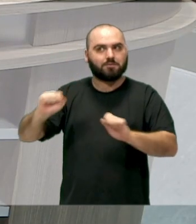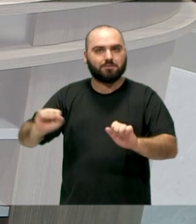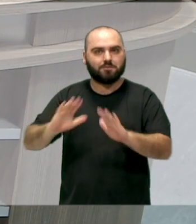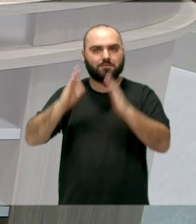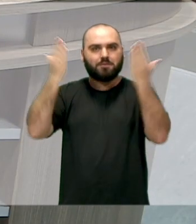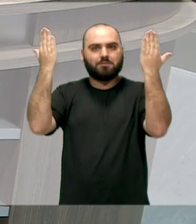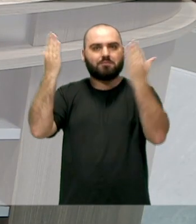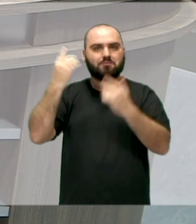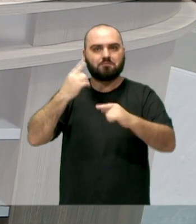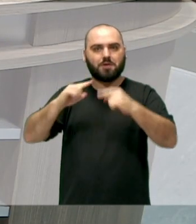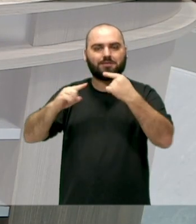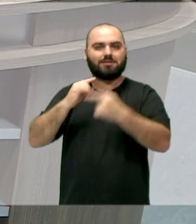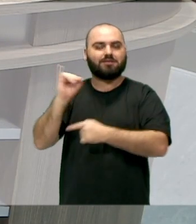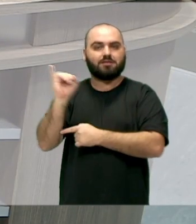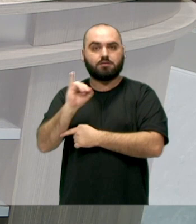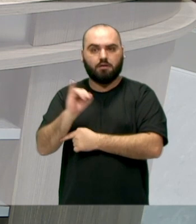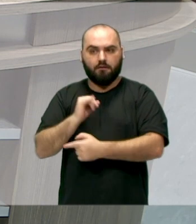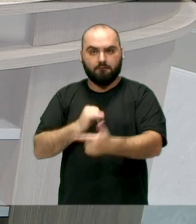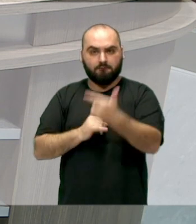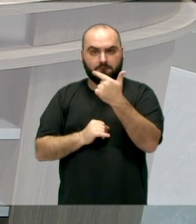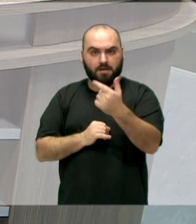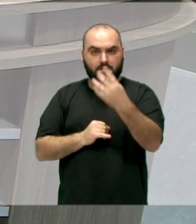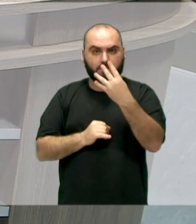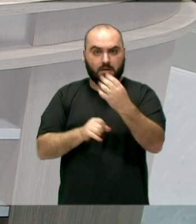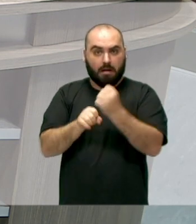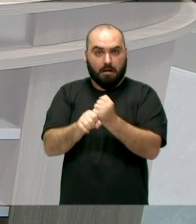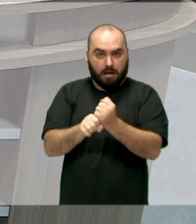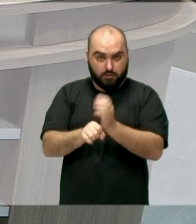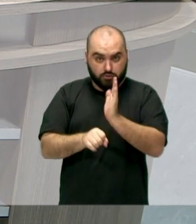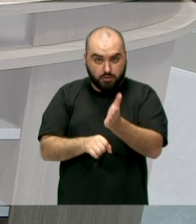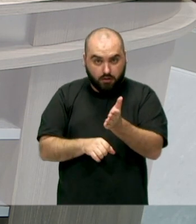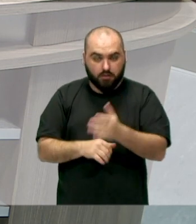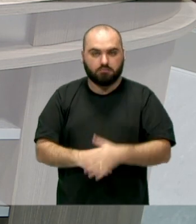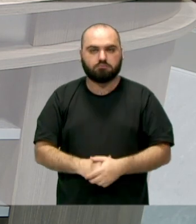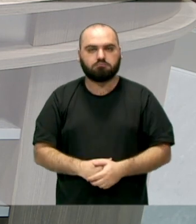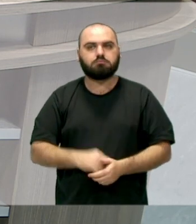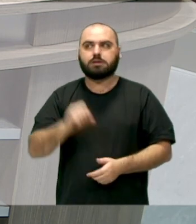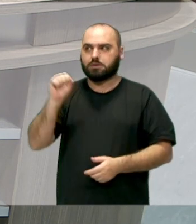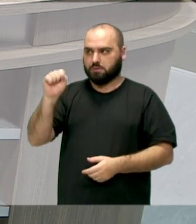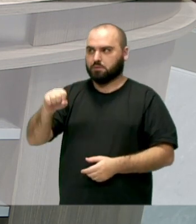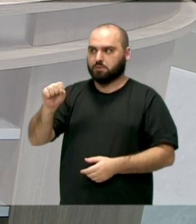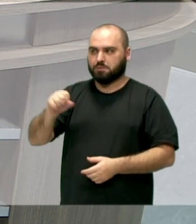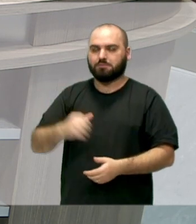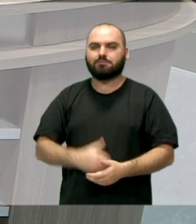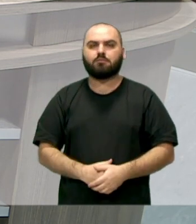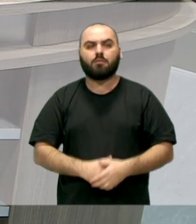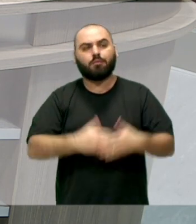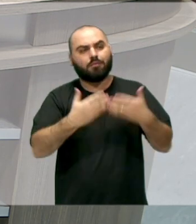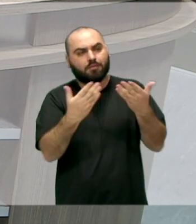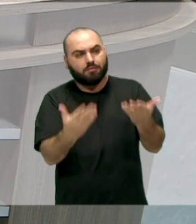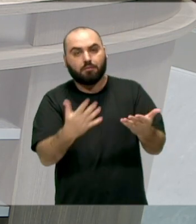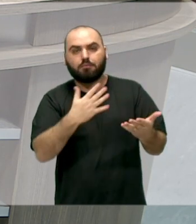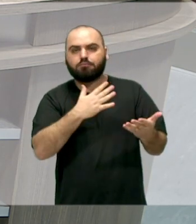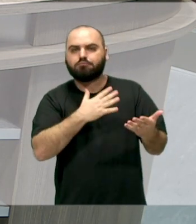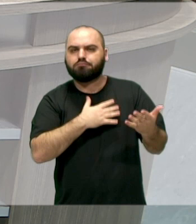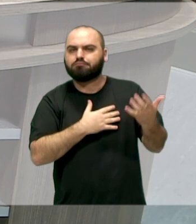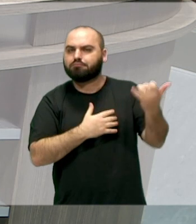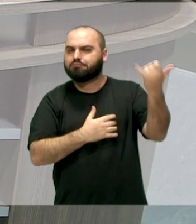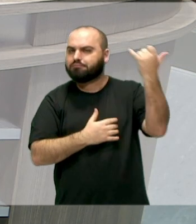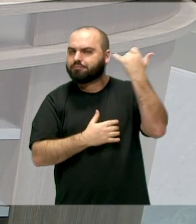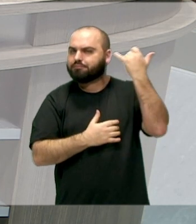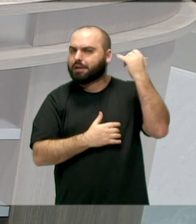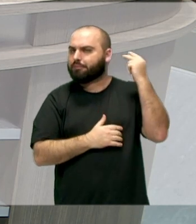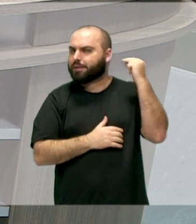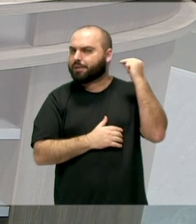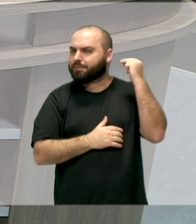Itajaí, 24ª edição esse ano agora, né? Então, e eu soube assim, né, um